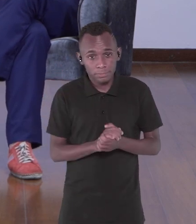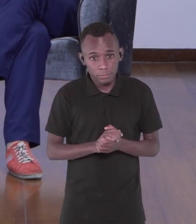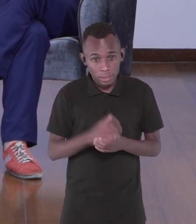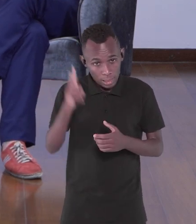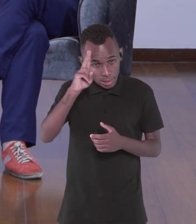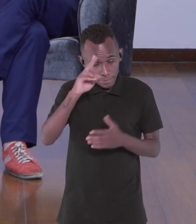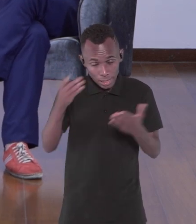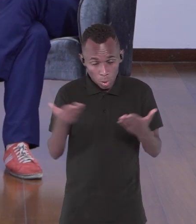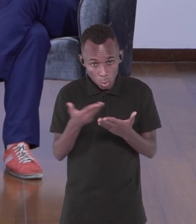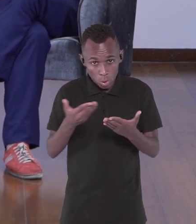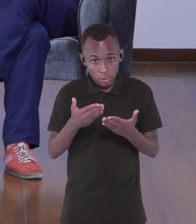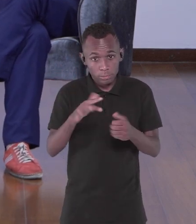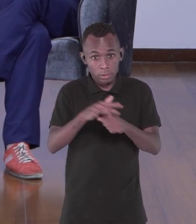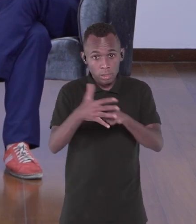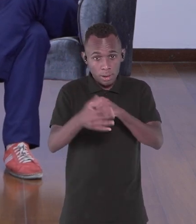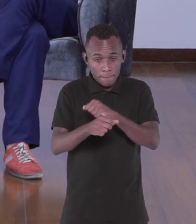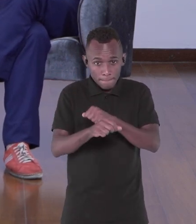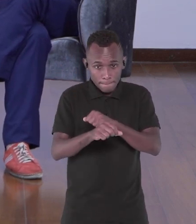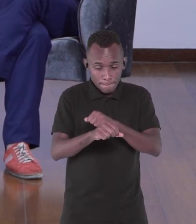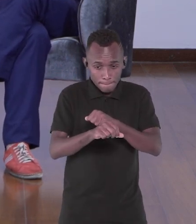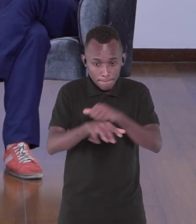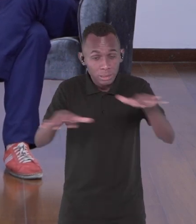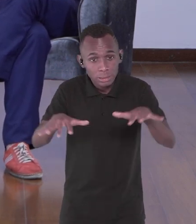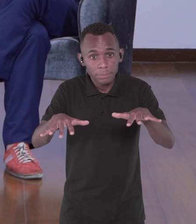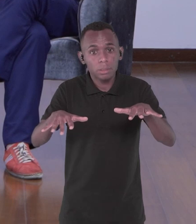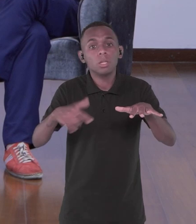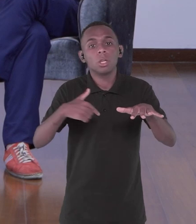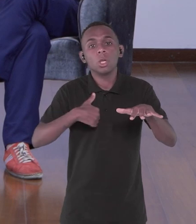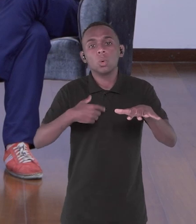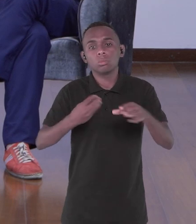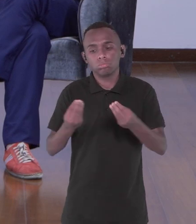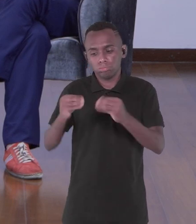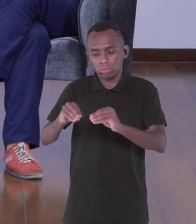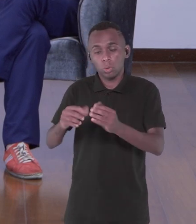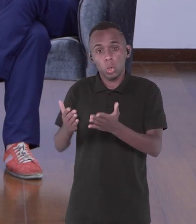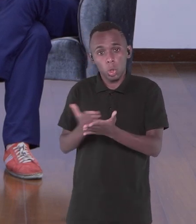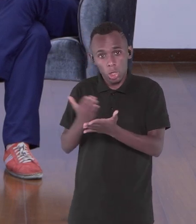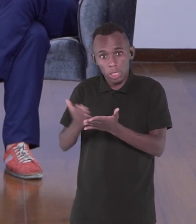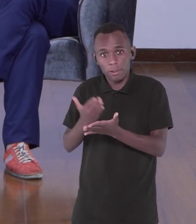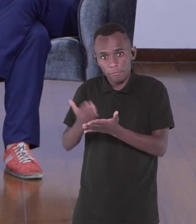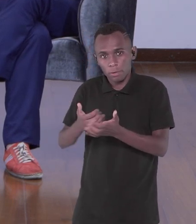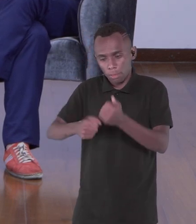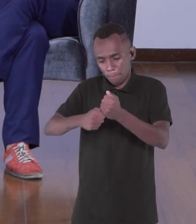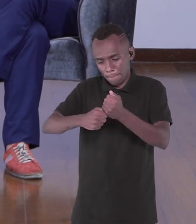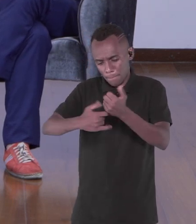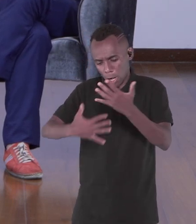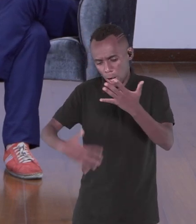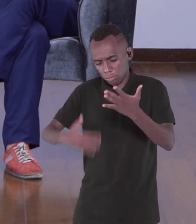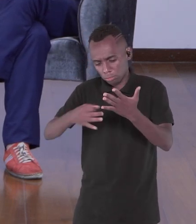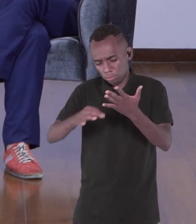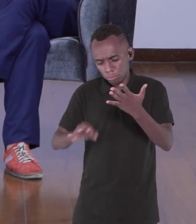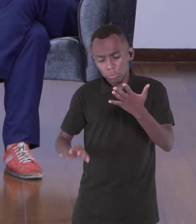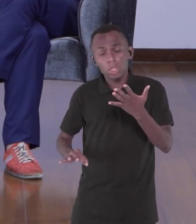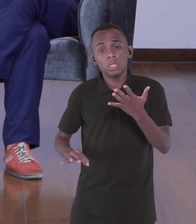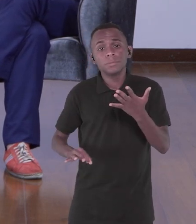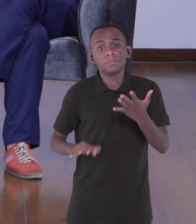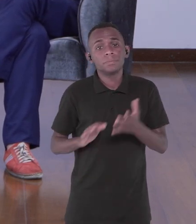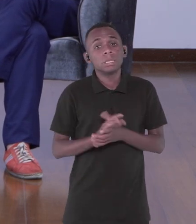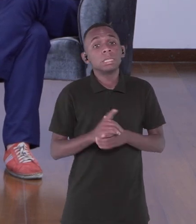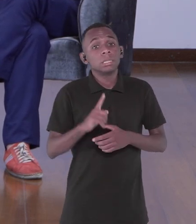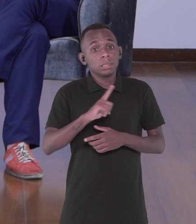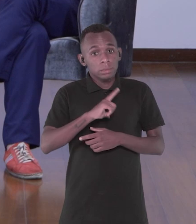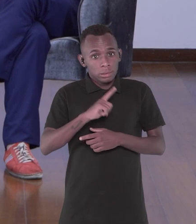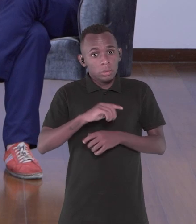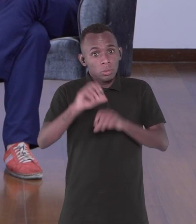me lembrei agora. A pandemia traz, eu falo isso no livro de uma forma muito extensa, mas eu vou resumir aqui. Tem